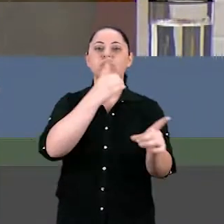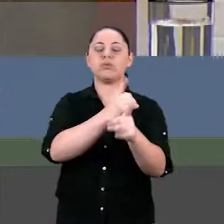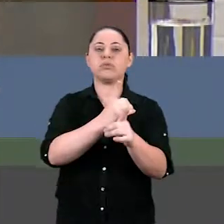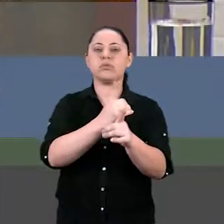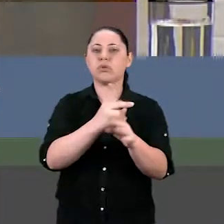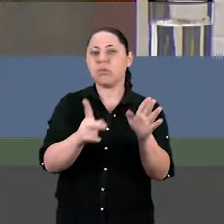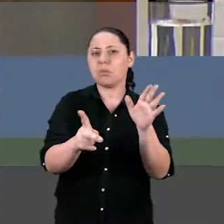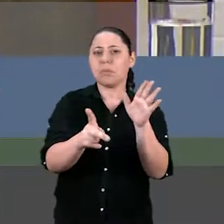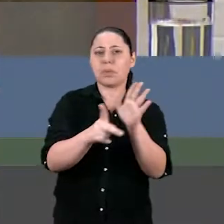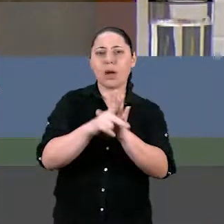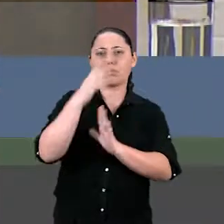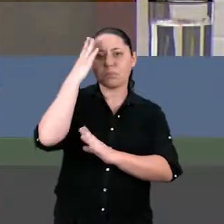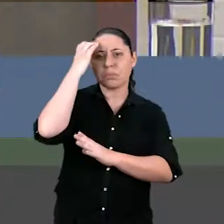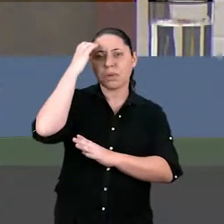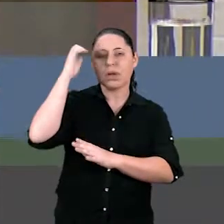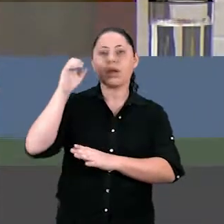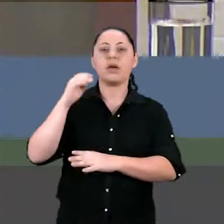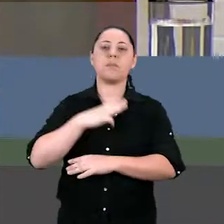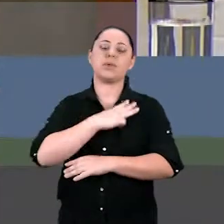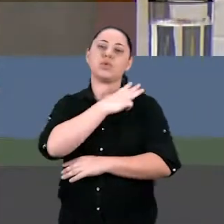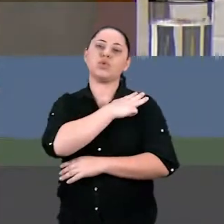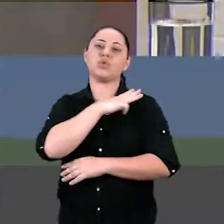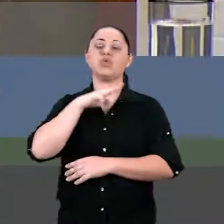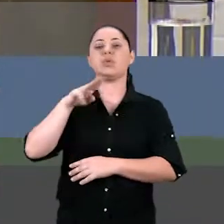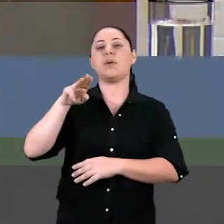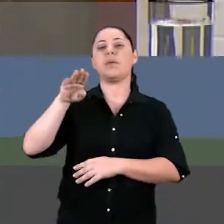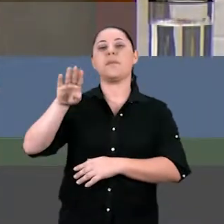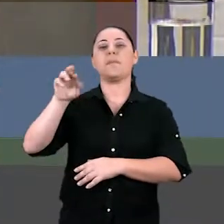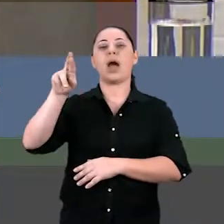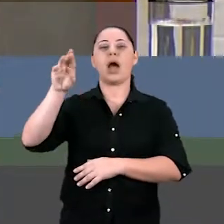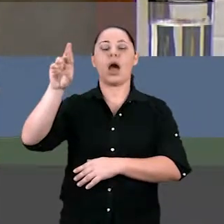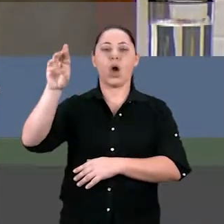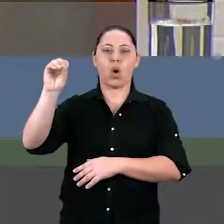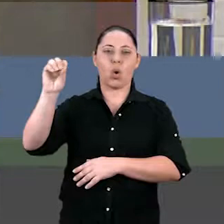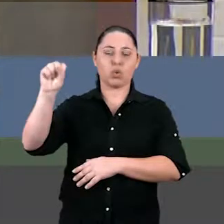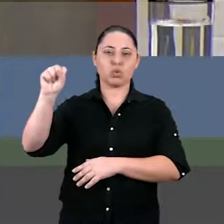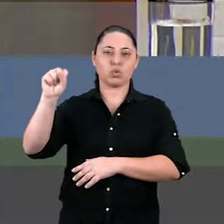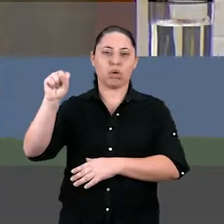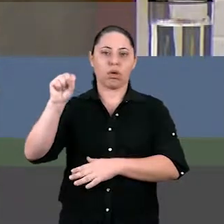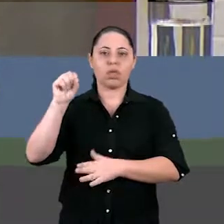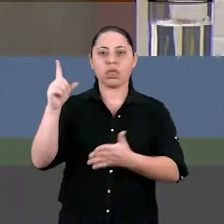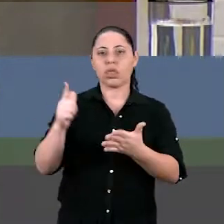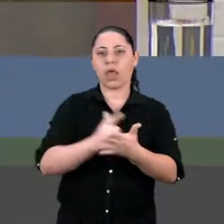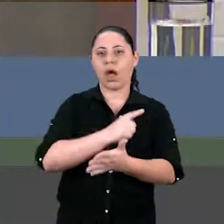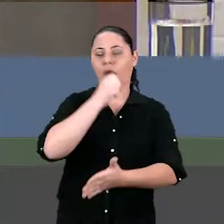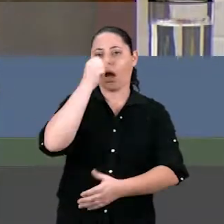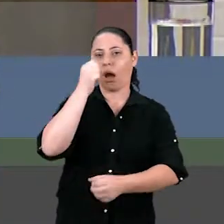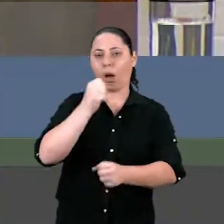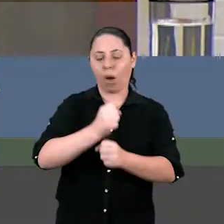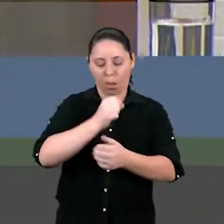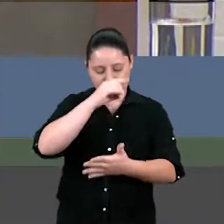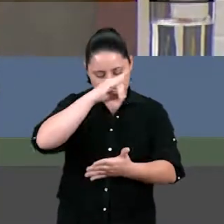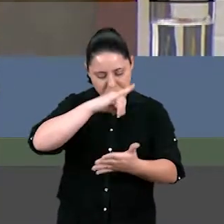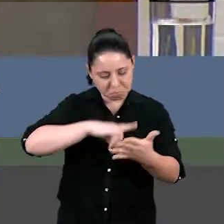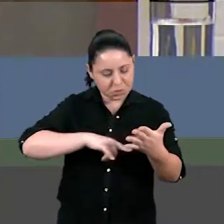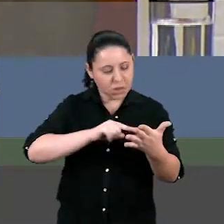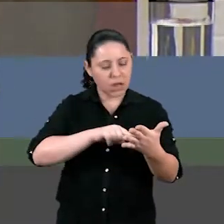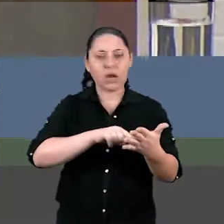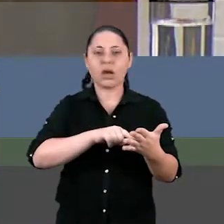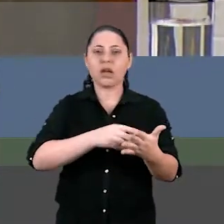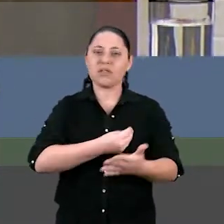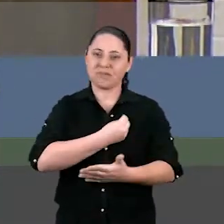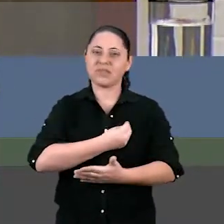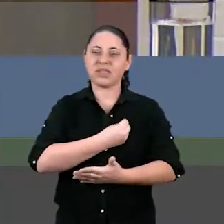próprio homenageado ministro Barroso, na sua obra Judicialização da Vida, numa discussão sobre os